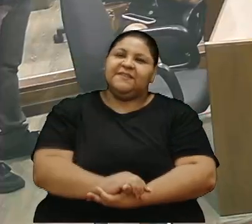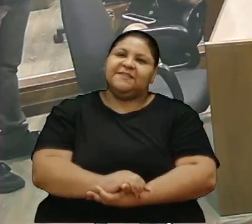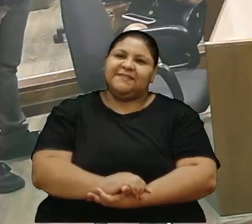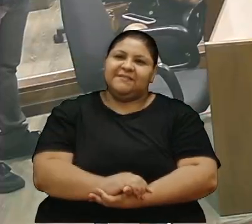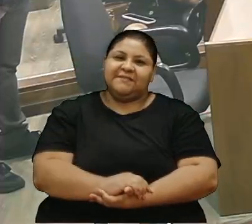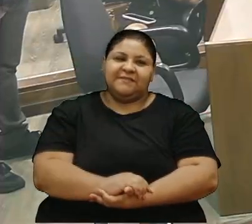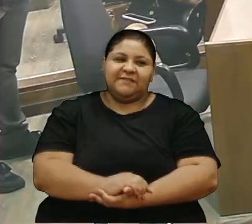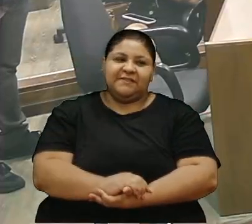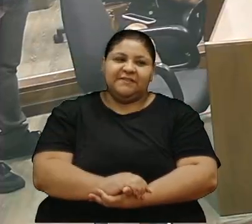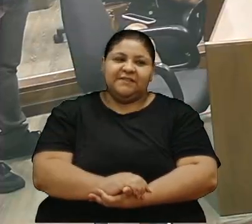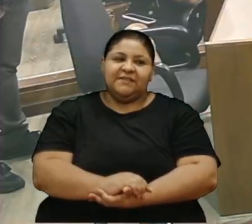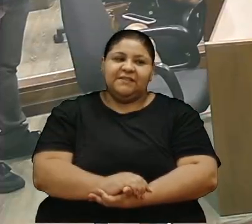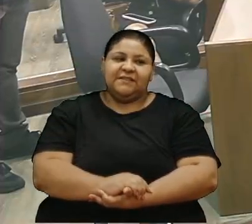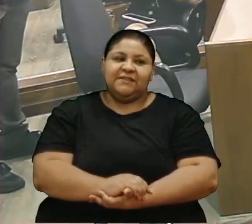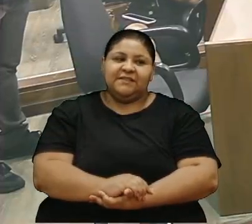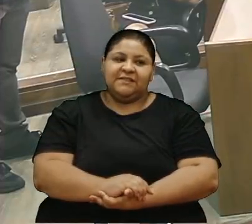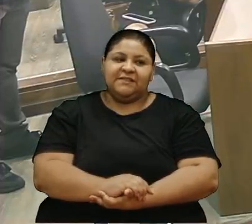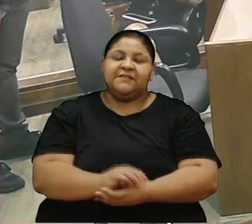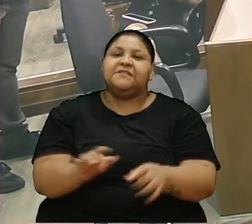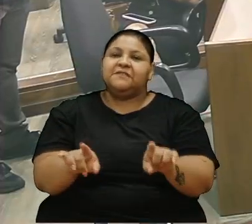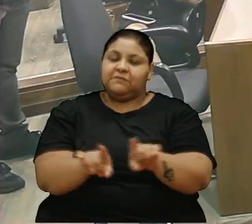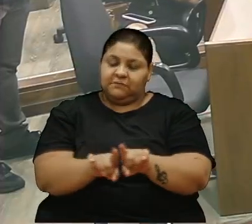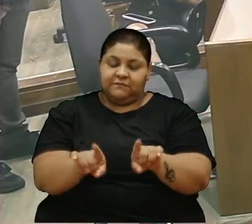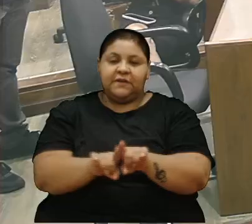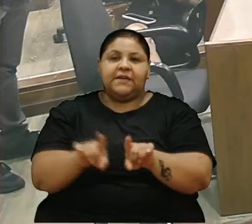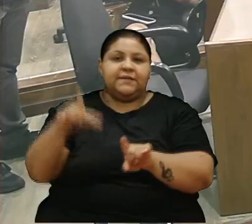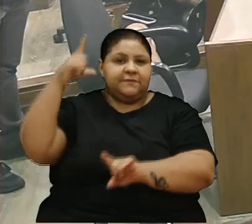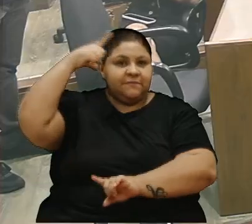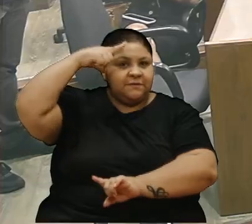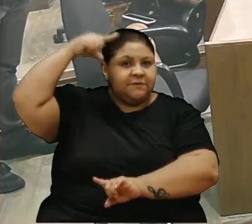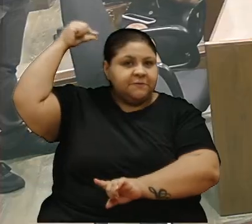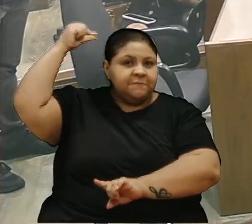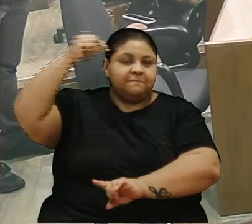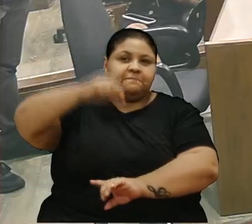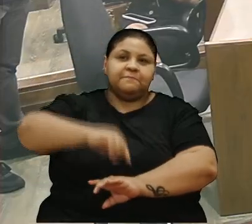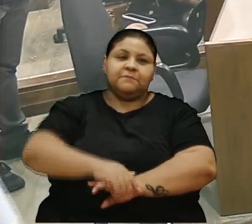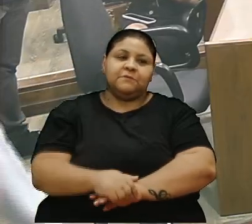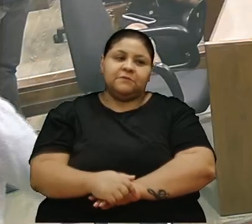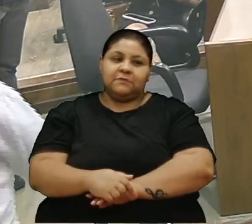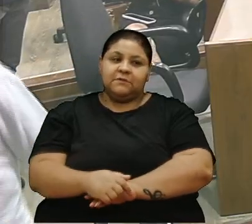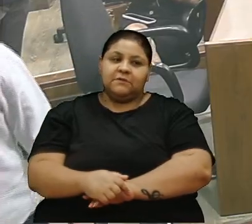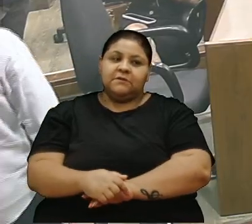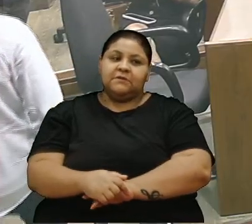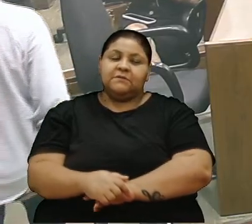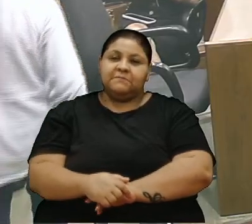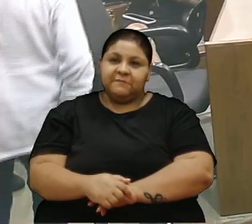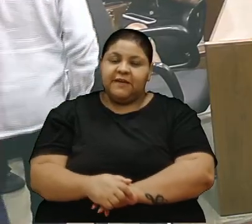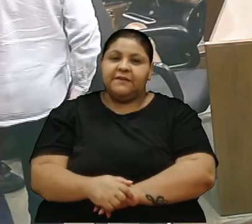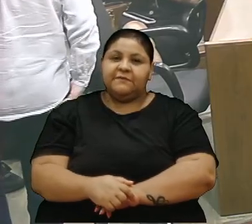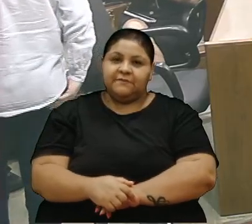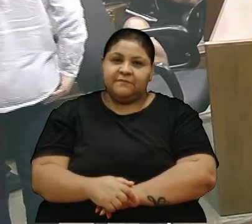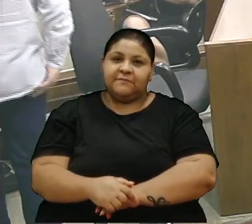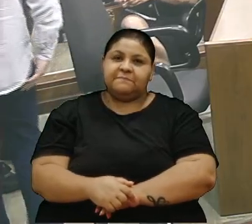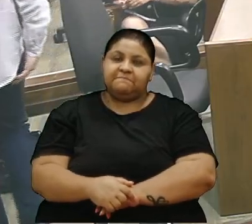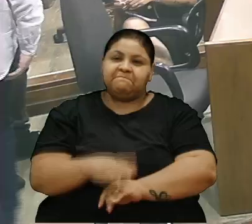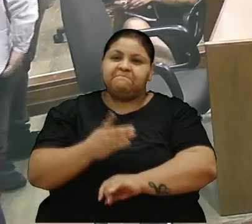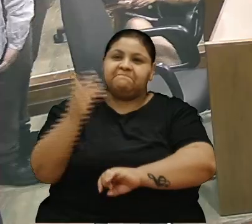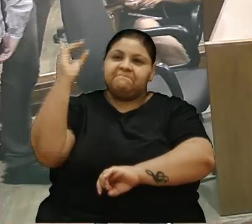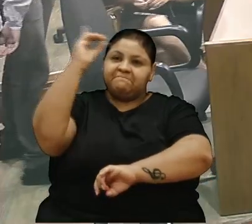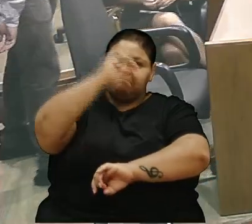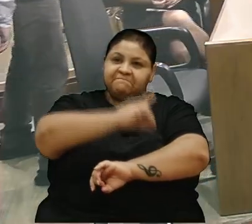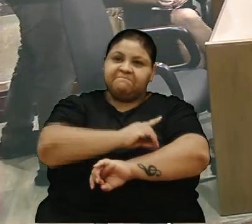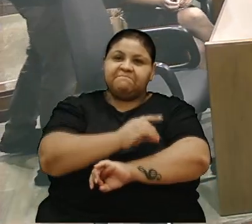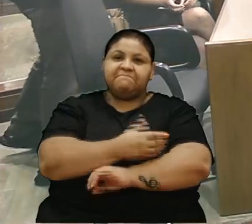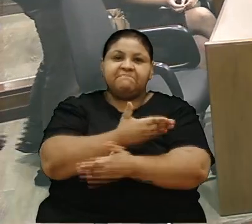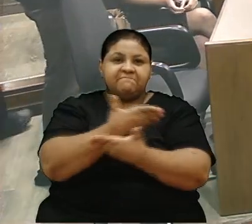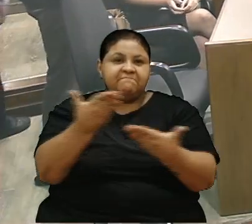Obrigado, vereadora Sandra. Com a palavra, vereador Aldonei Machado. Bom dia, presidente,